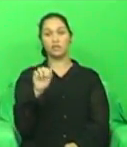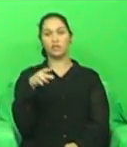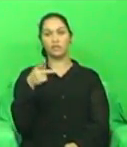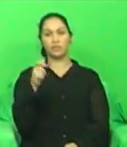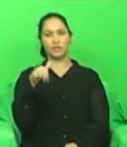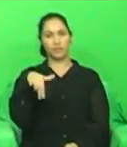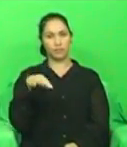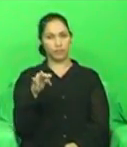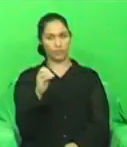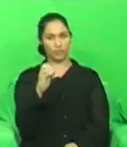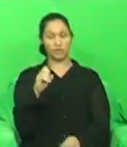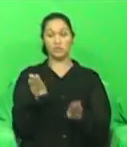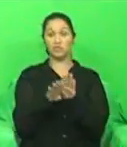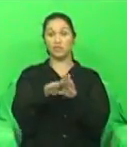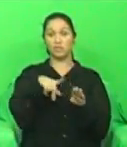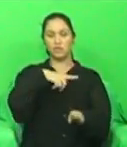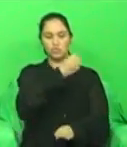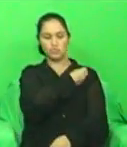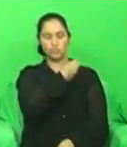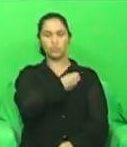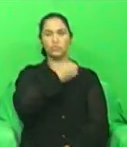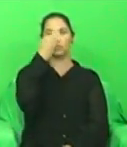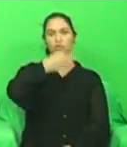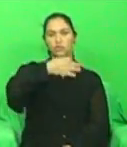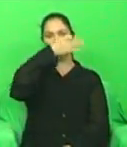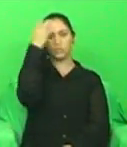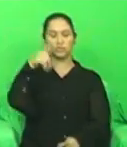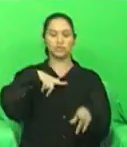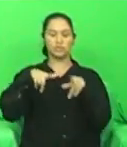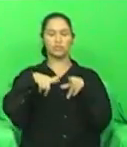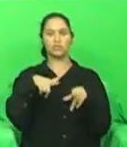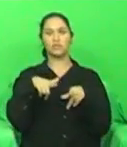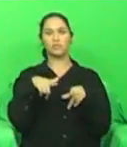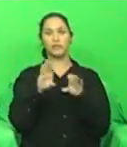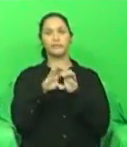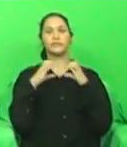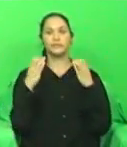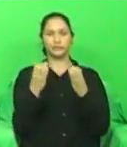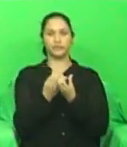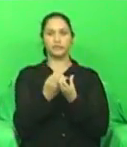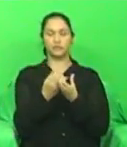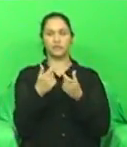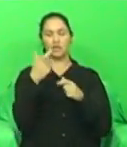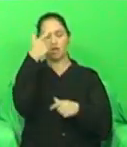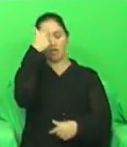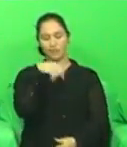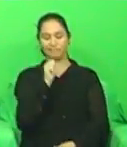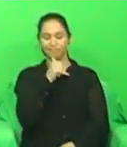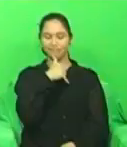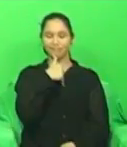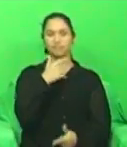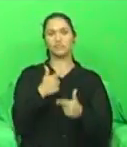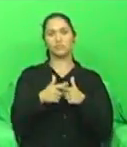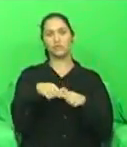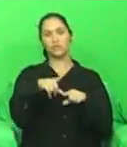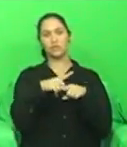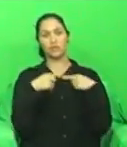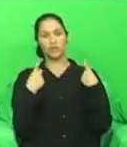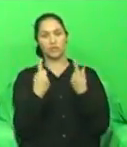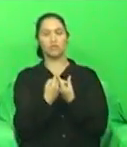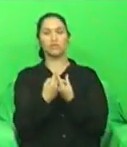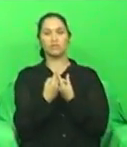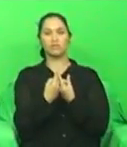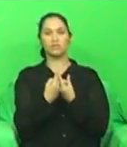número necessário de pessoas para atender nossas comunidades eu fico triste porque no la nós encontramos as pessoas perdendo seus